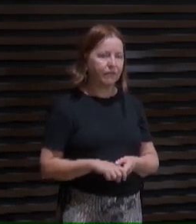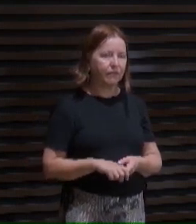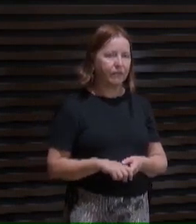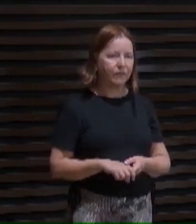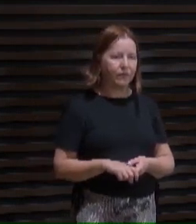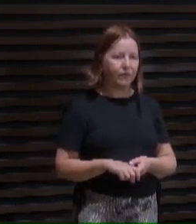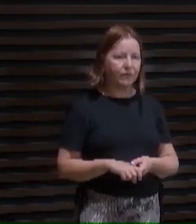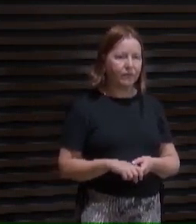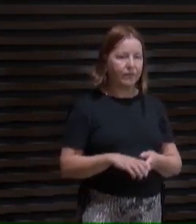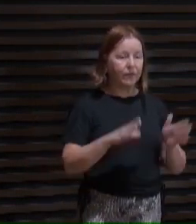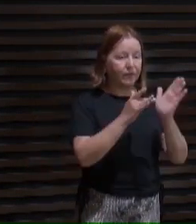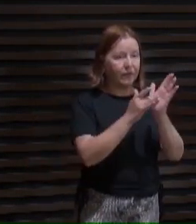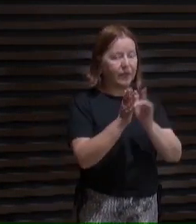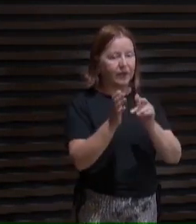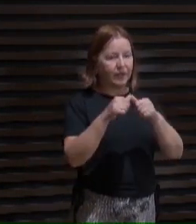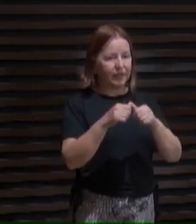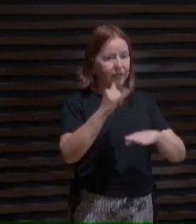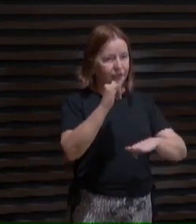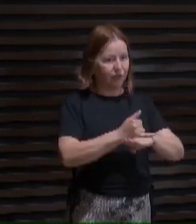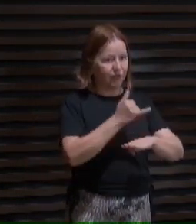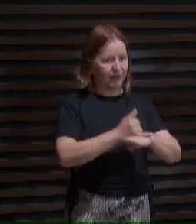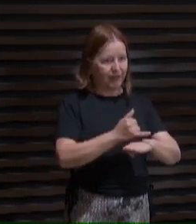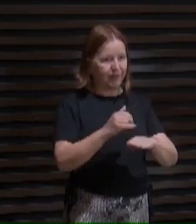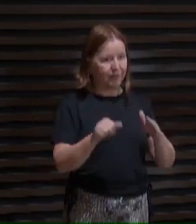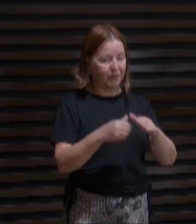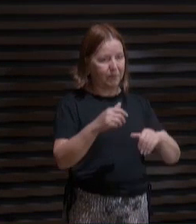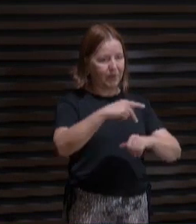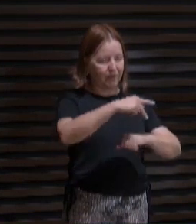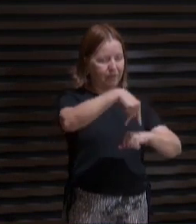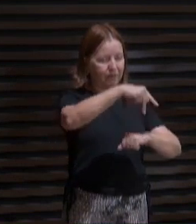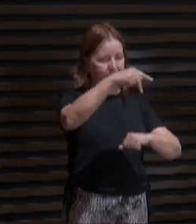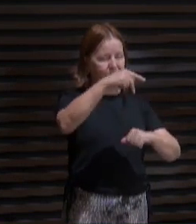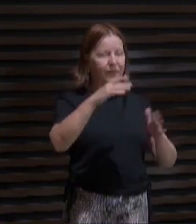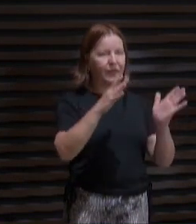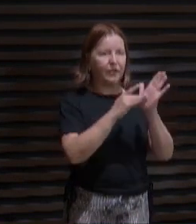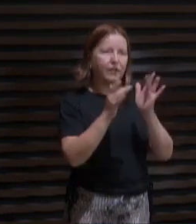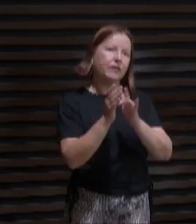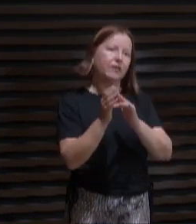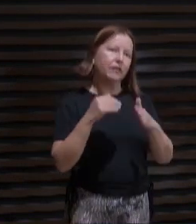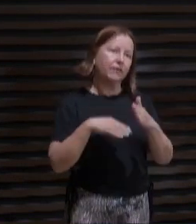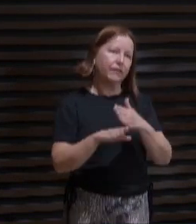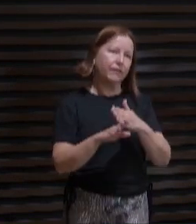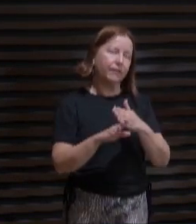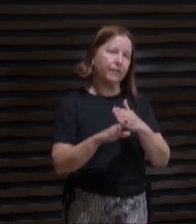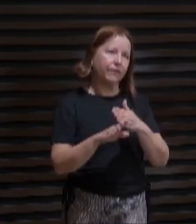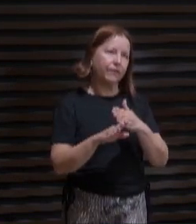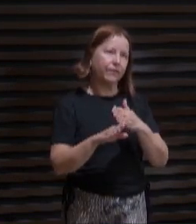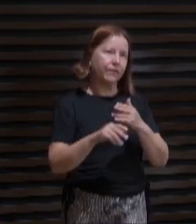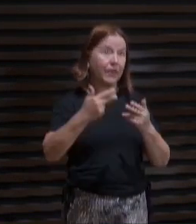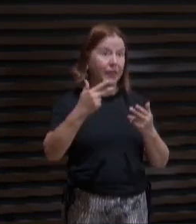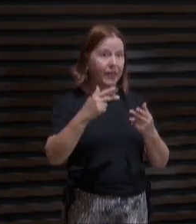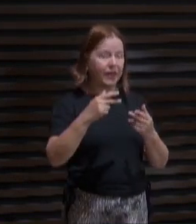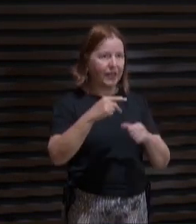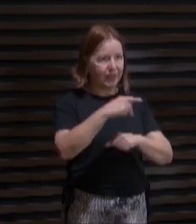Estando ele em Jerusalém, isso foi na primeira Páscoa. Jesus foi, 3 Páscoas são